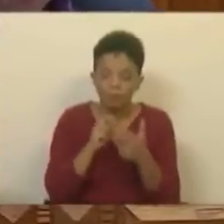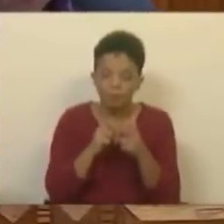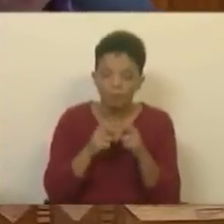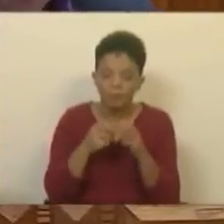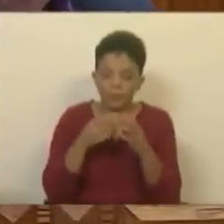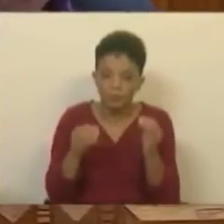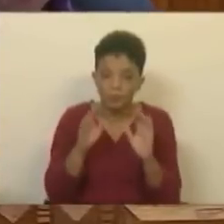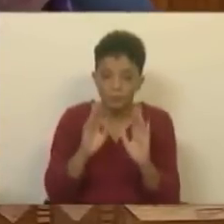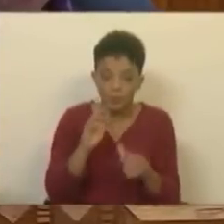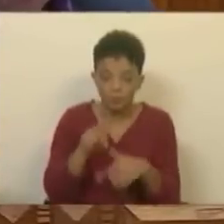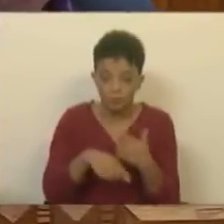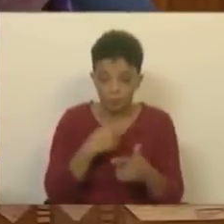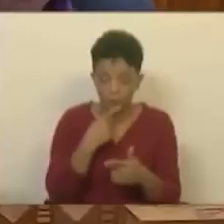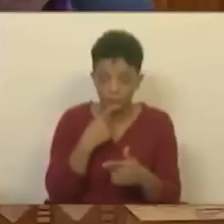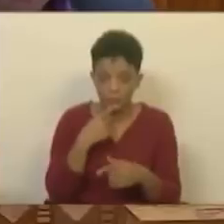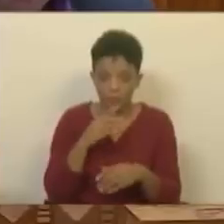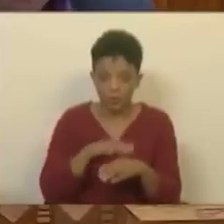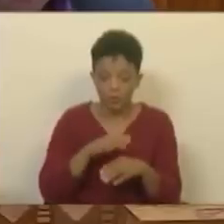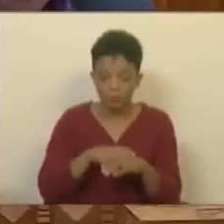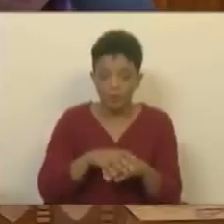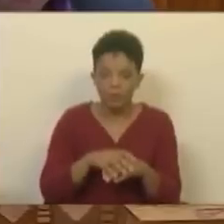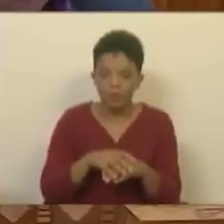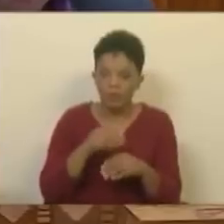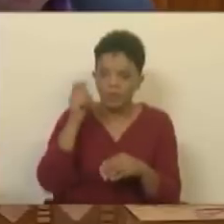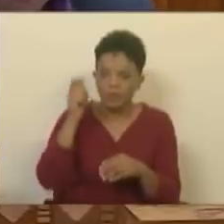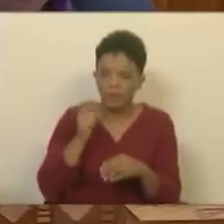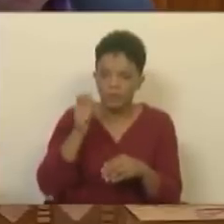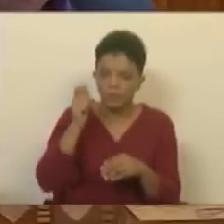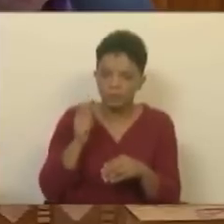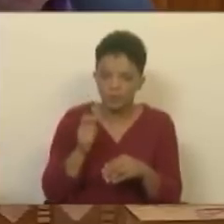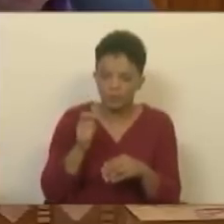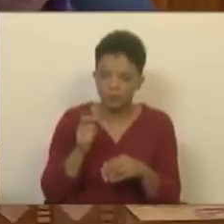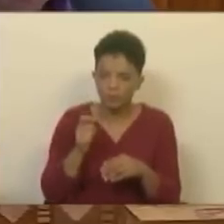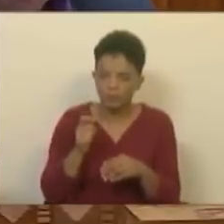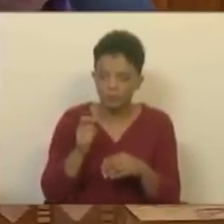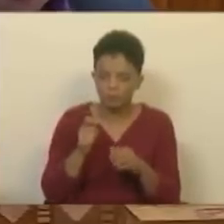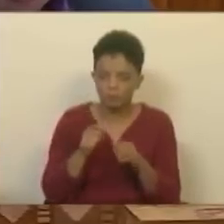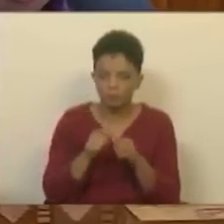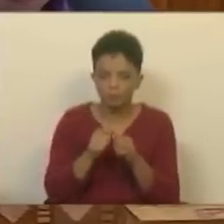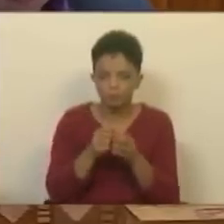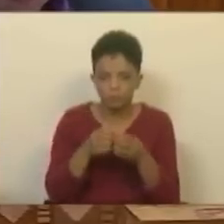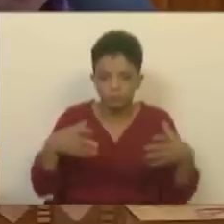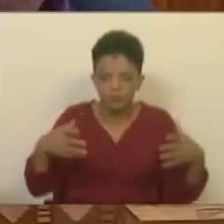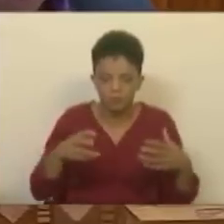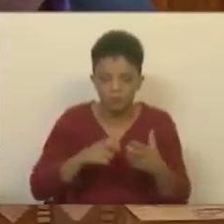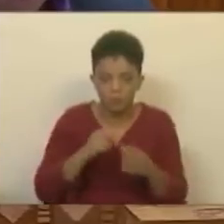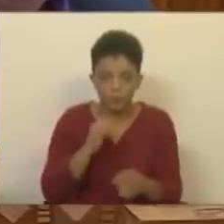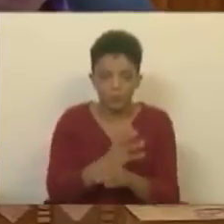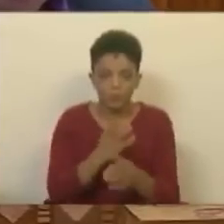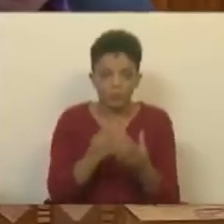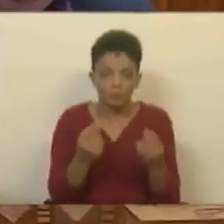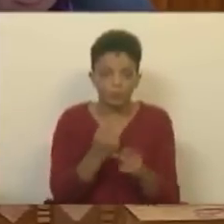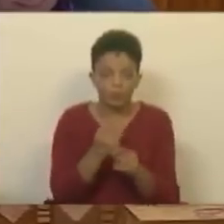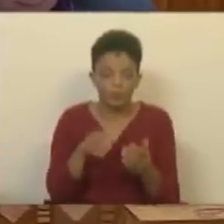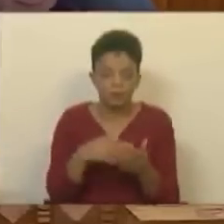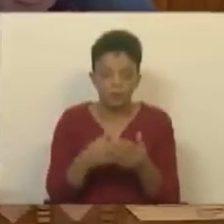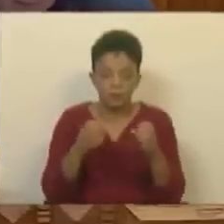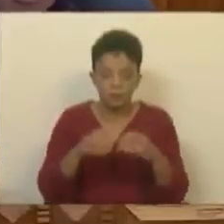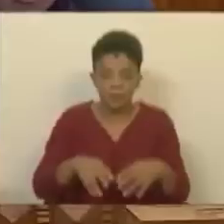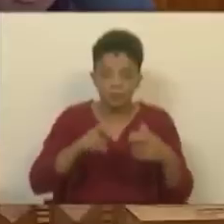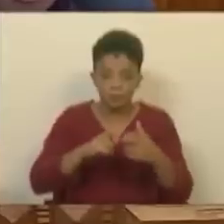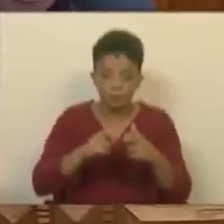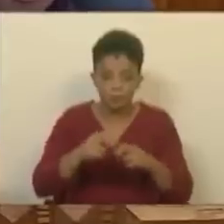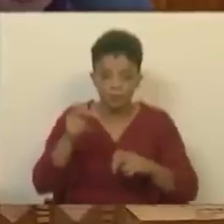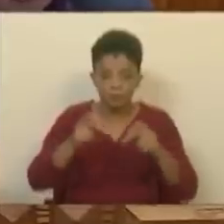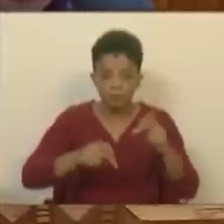problema com a liberalização do arrendamento se resolvia o outro problema porque o o o mercado e o efeito mágico resolver os